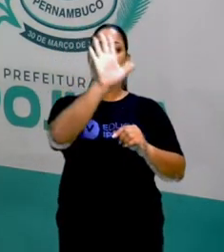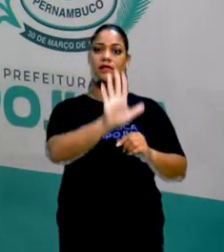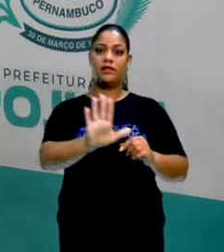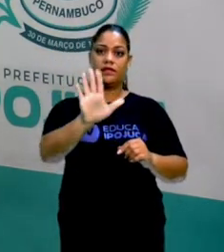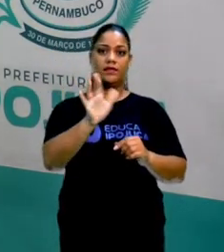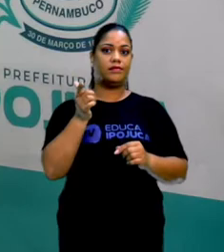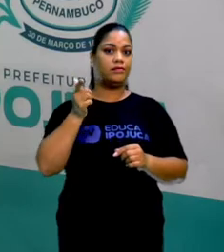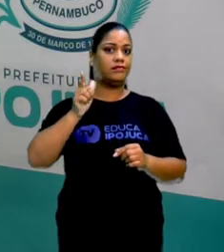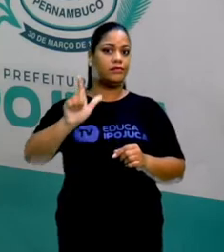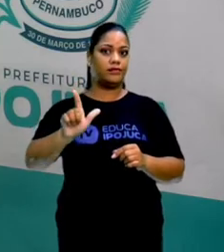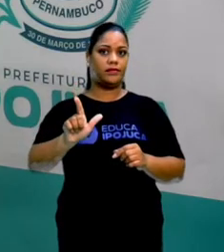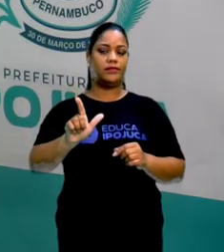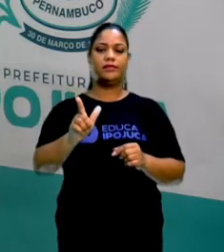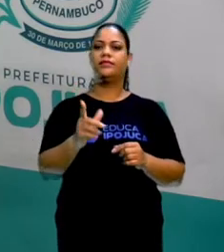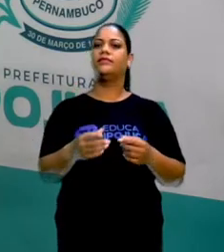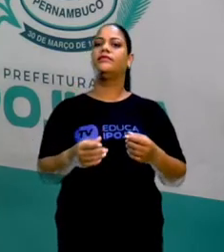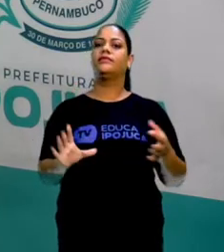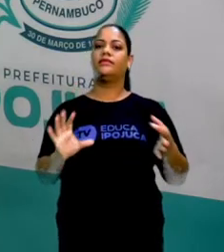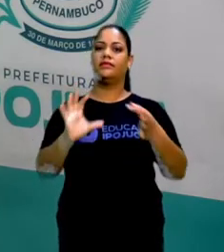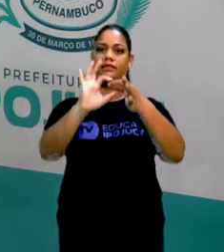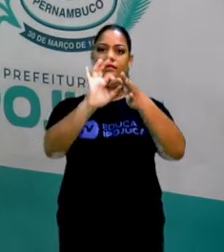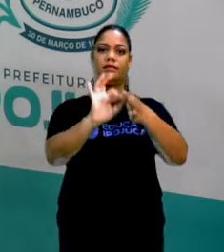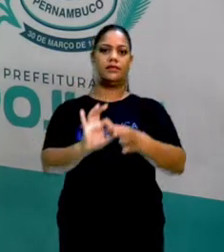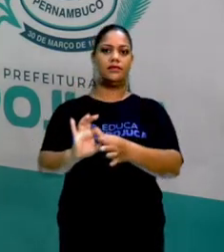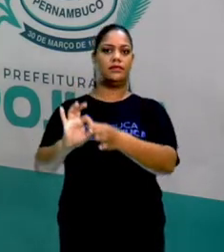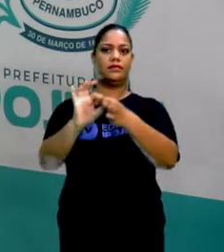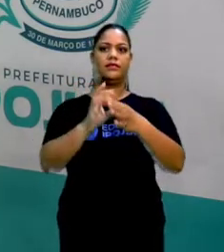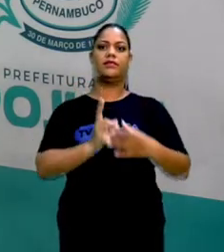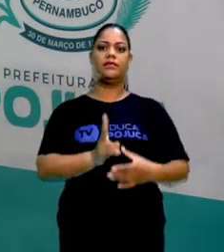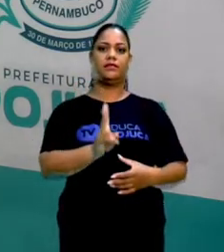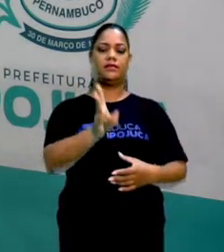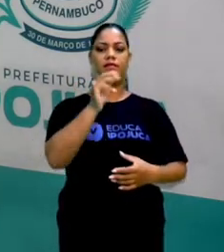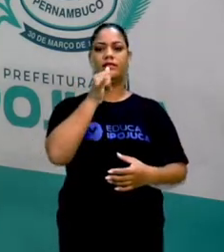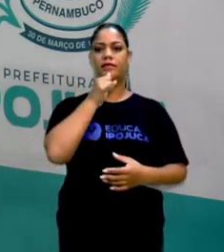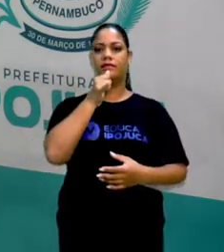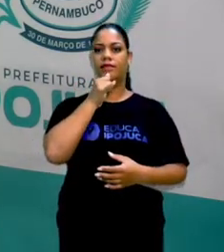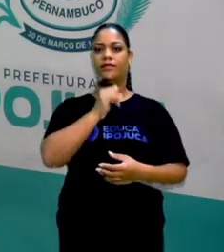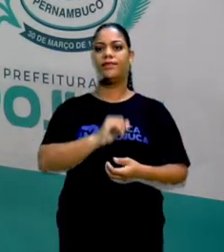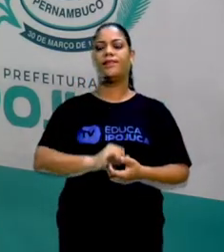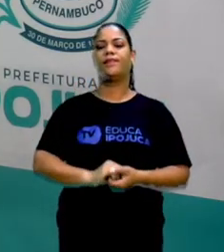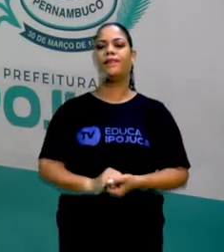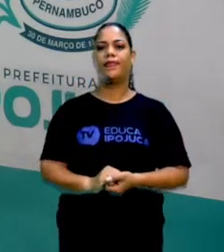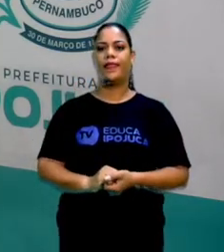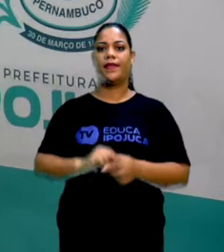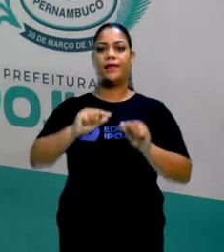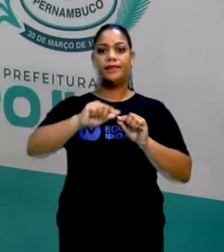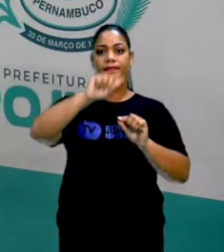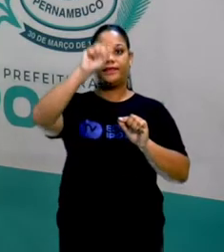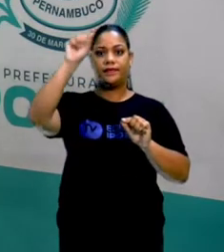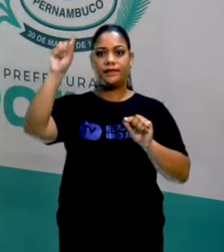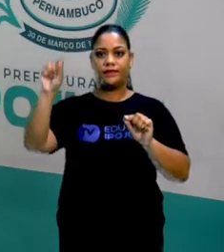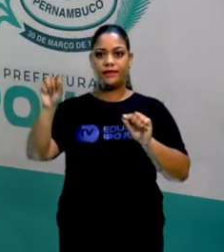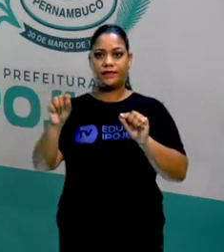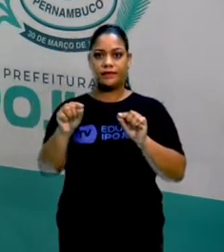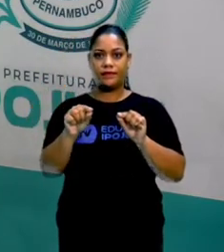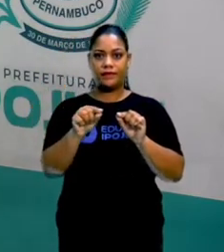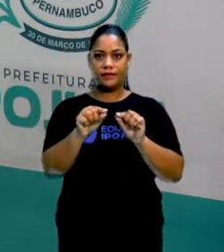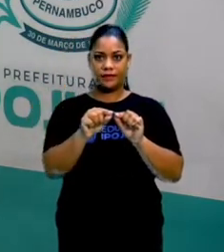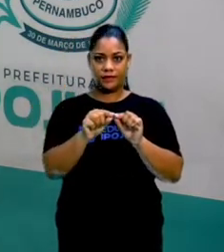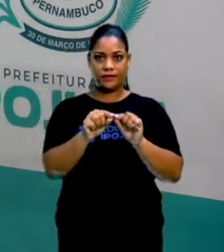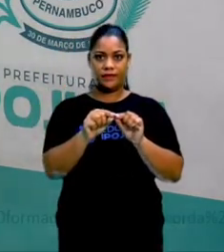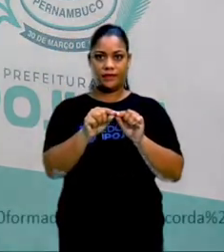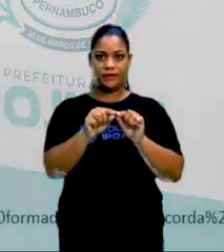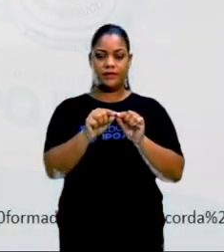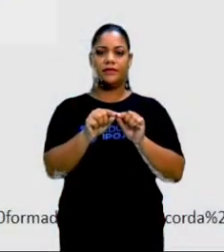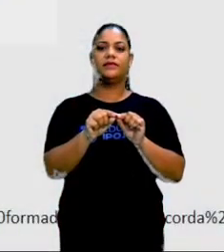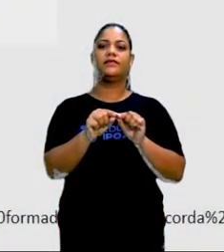outra, mesmo as duas fazendo parte uma da outra. Por exemplo, aqui, ó, circunferência, ela é o conjunto de pontos